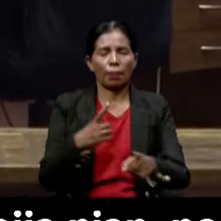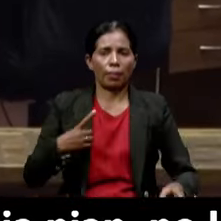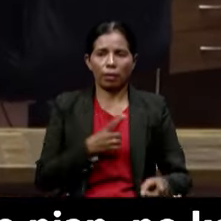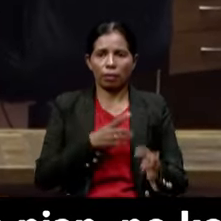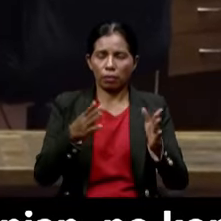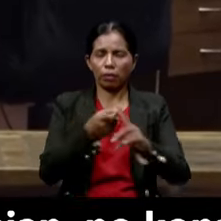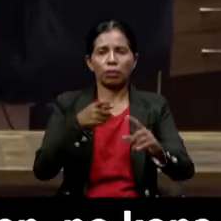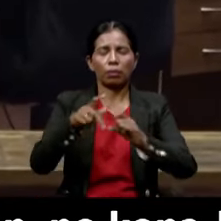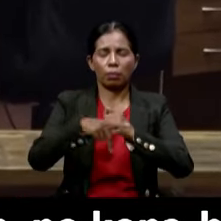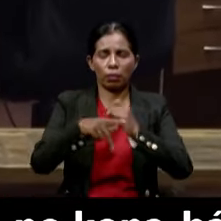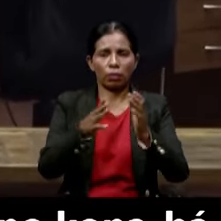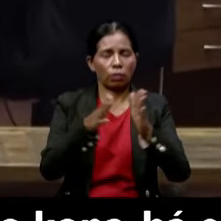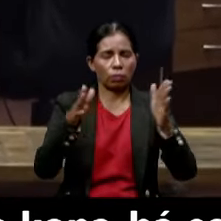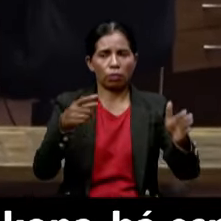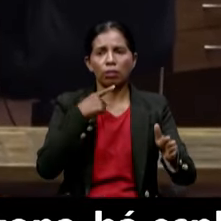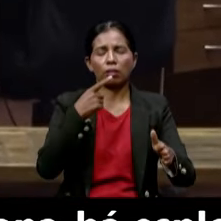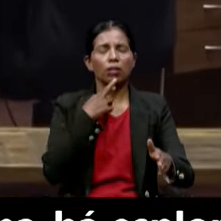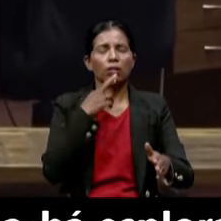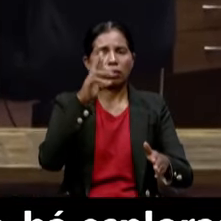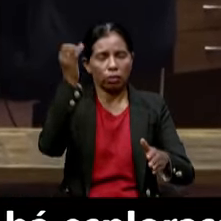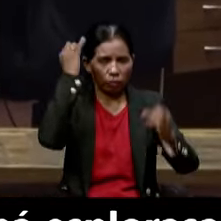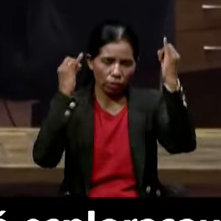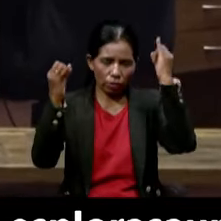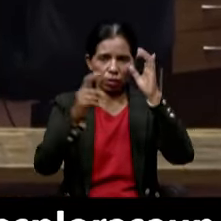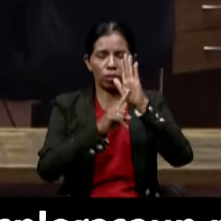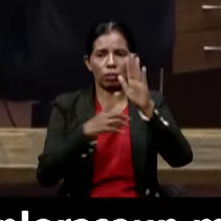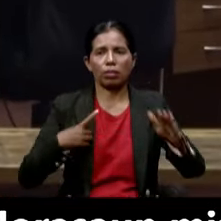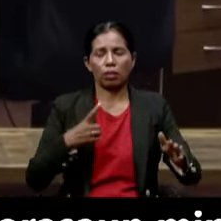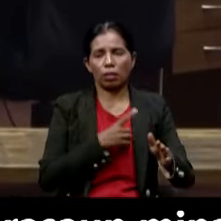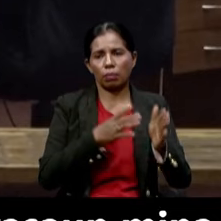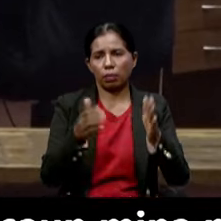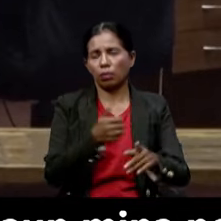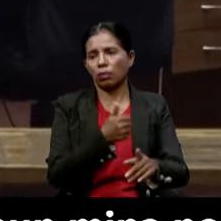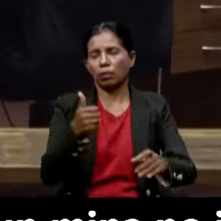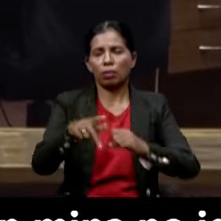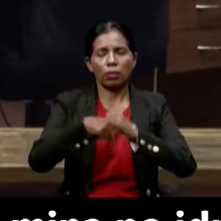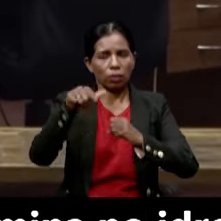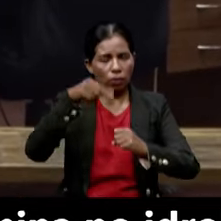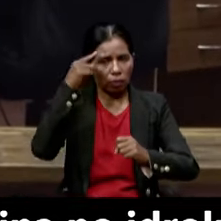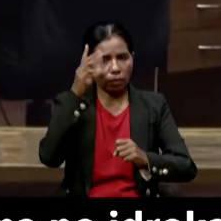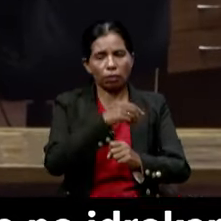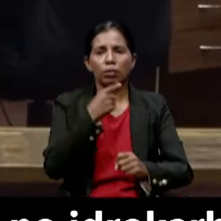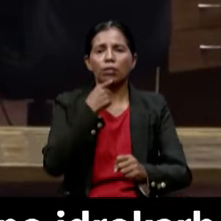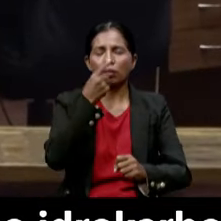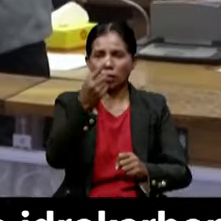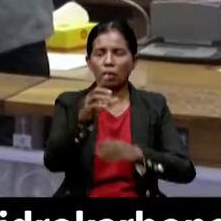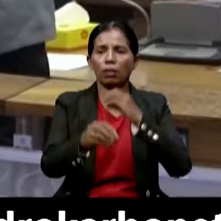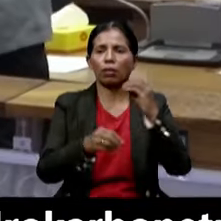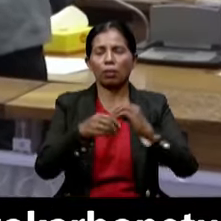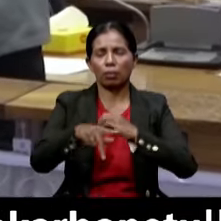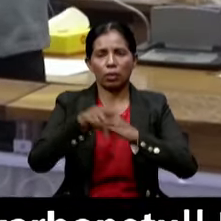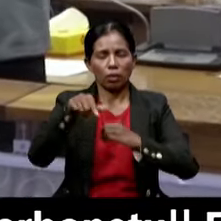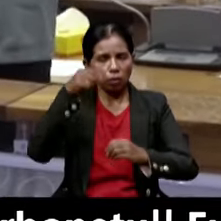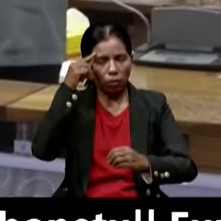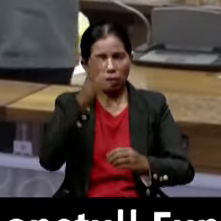Cira Rússia, bancada oposição, rejeita a informação nebe Rato Rússia, deputado Balon Rússia, bancada governo, onde de Hankatak, bancada